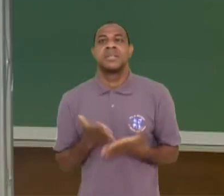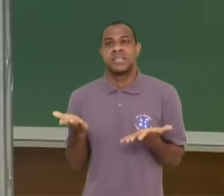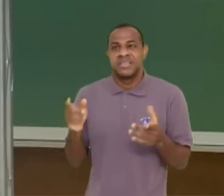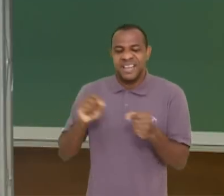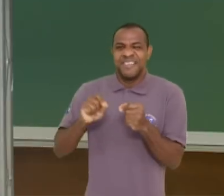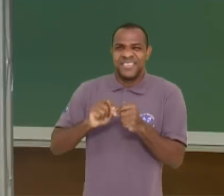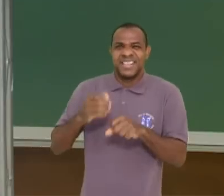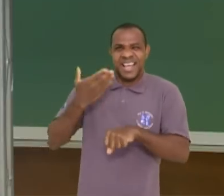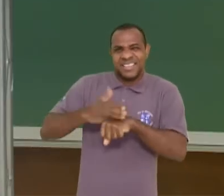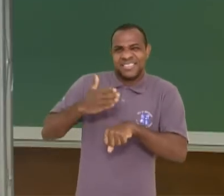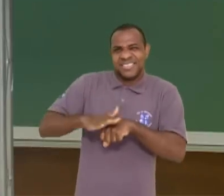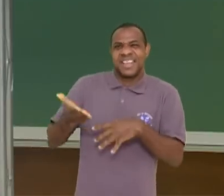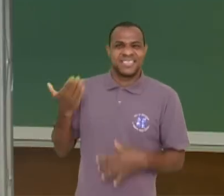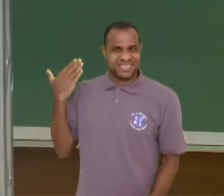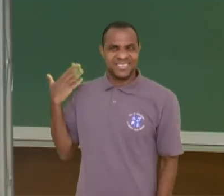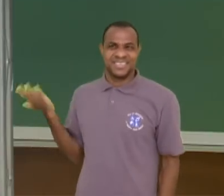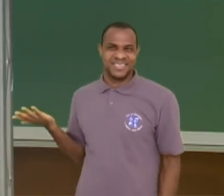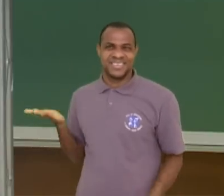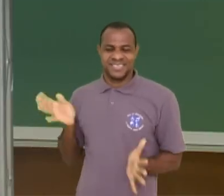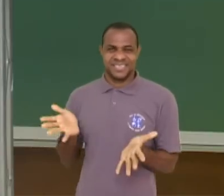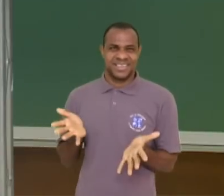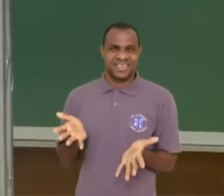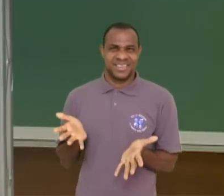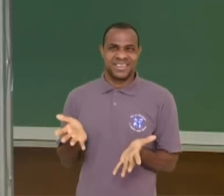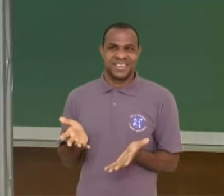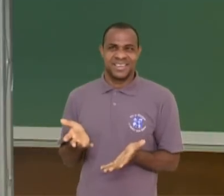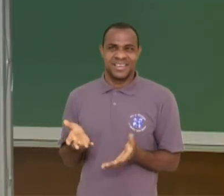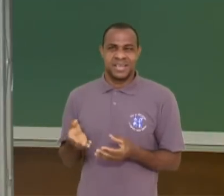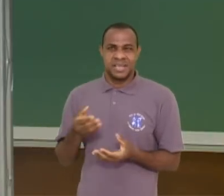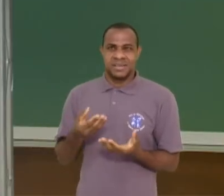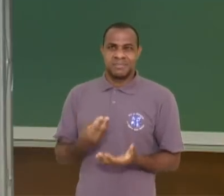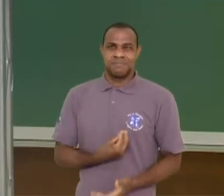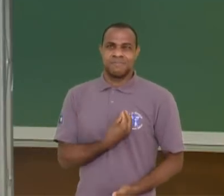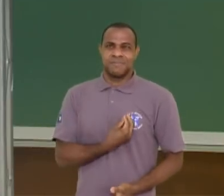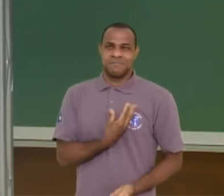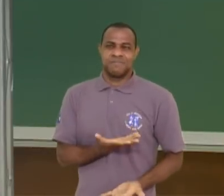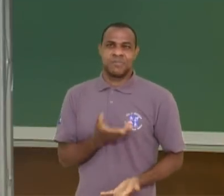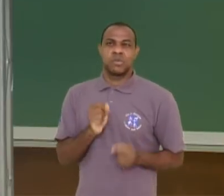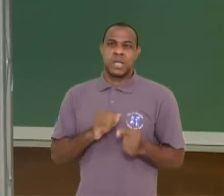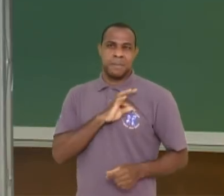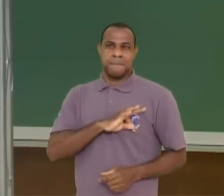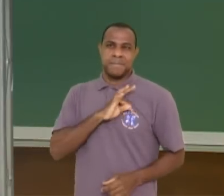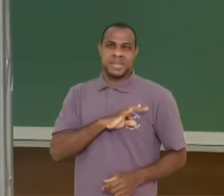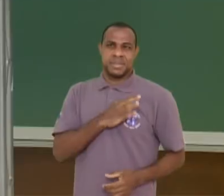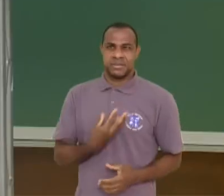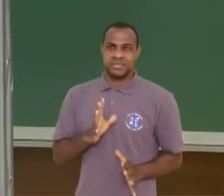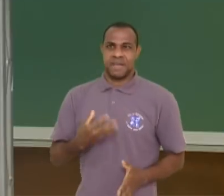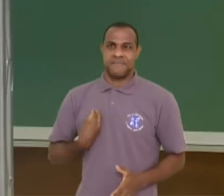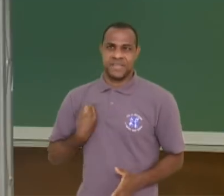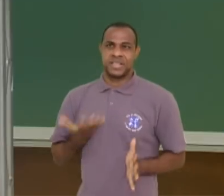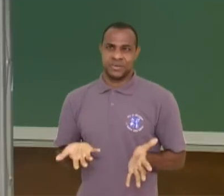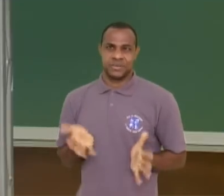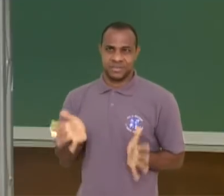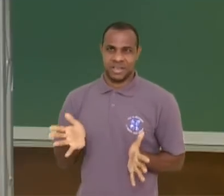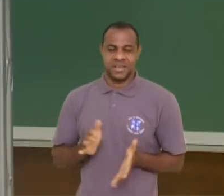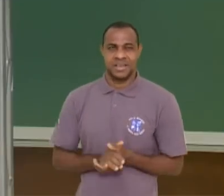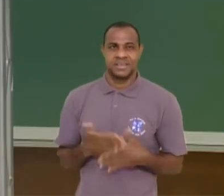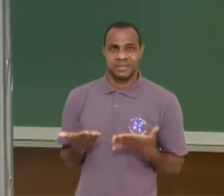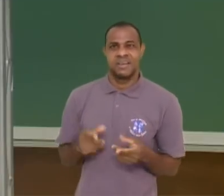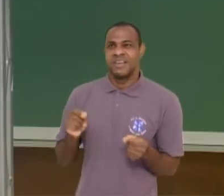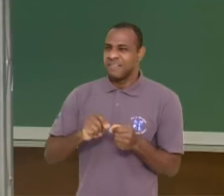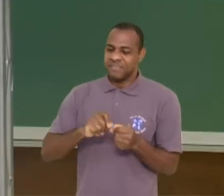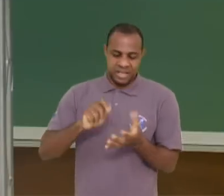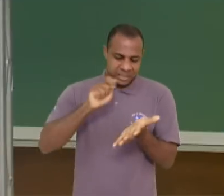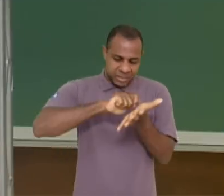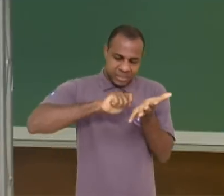grande maioria de vocês realizou essa atividade envolvendo a técnica da mímica, né? Que é o tema da aula de hoje, né? Então faria esse relato, faz esse relato no